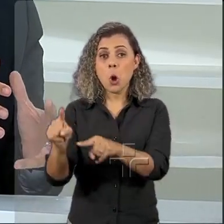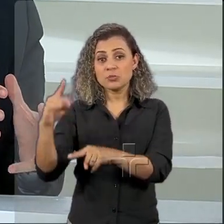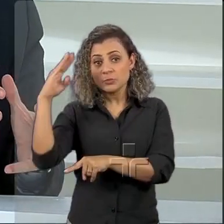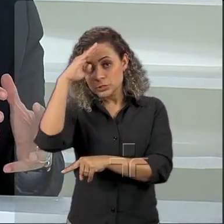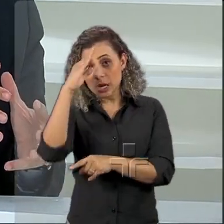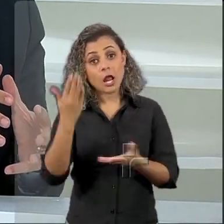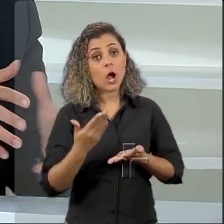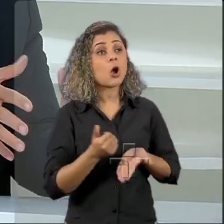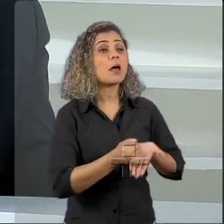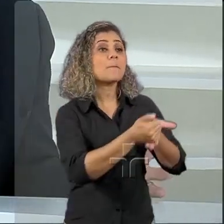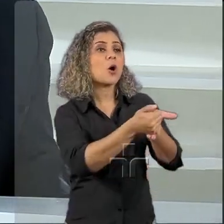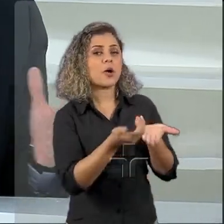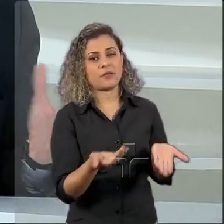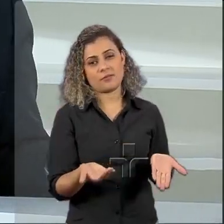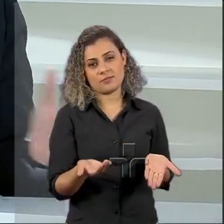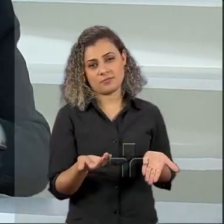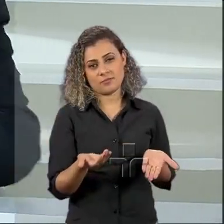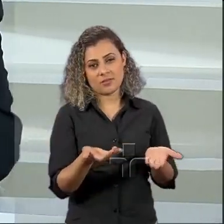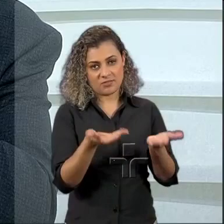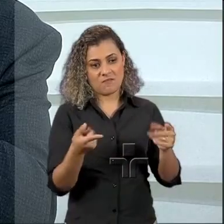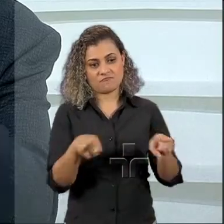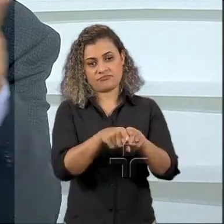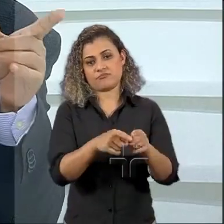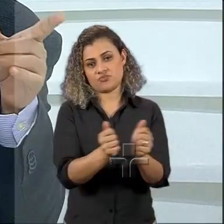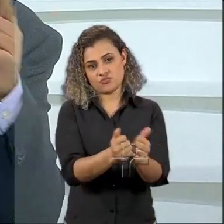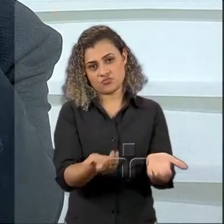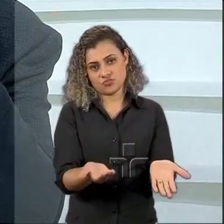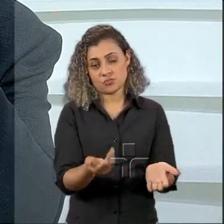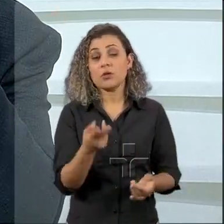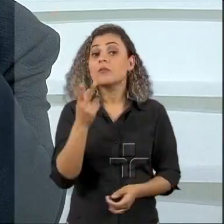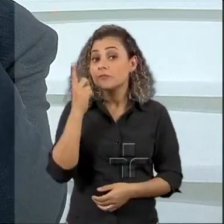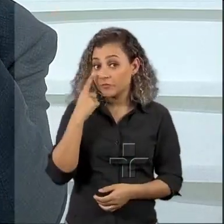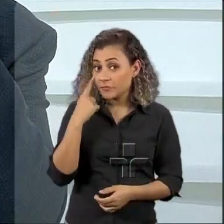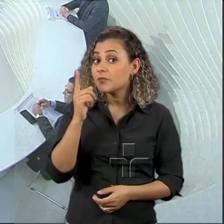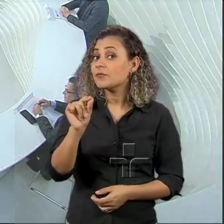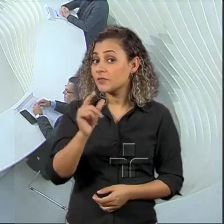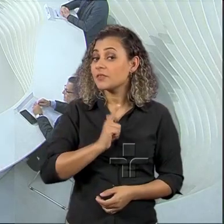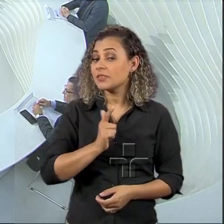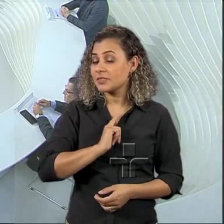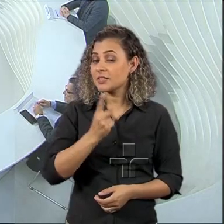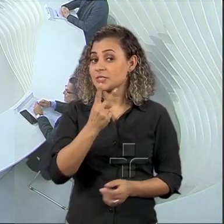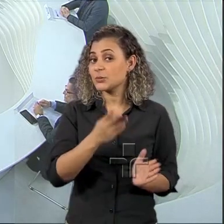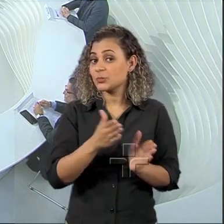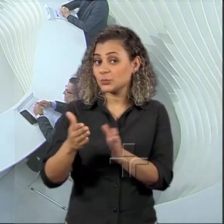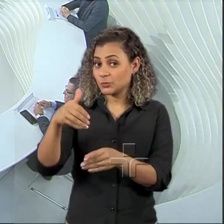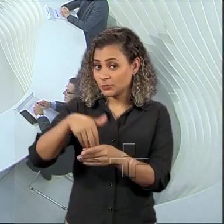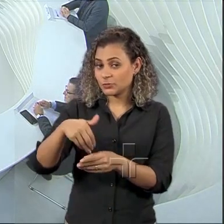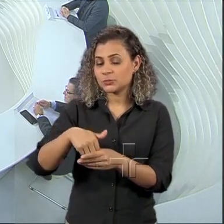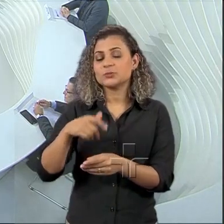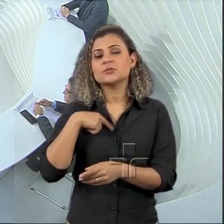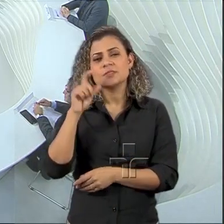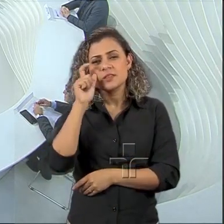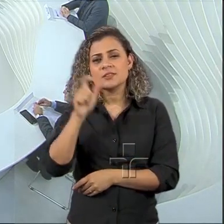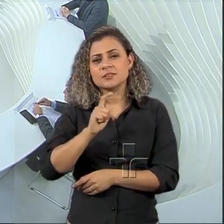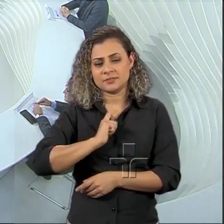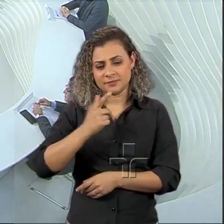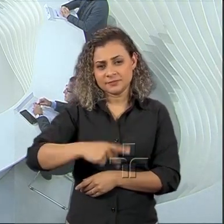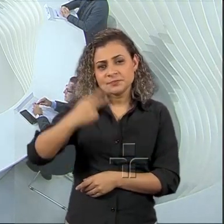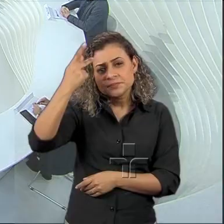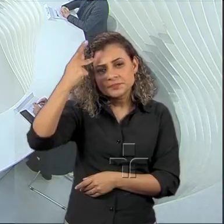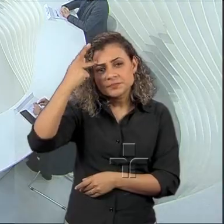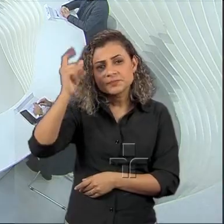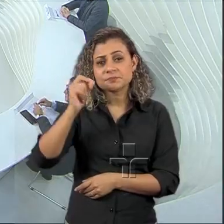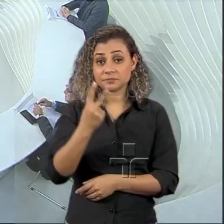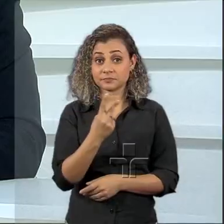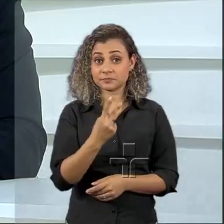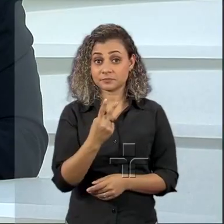aparece pedindo Mas voto. nós vamos ver casos assim nesse segundo turno. Aqui em São Paulo, inclusive, gerou uma situação interessante, né? A vice do Márcio